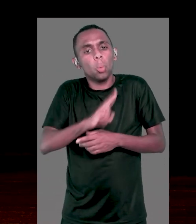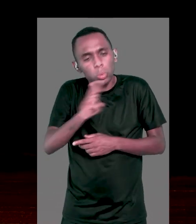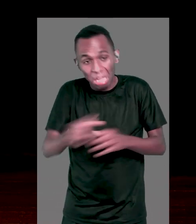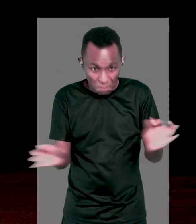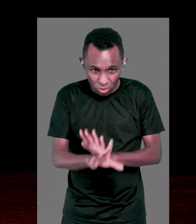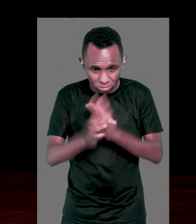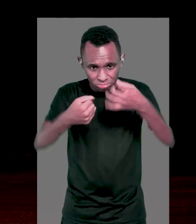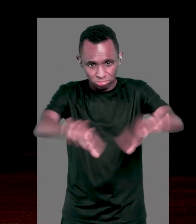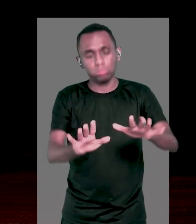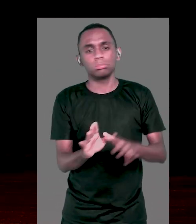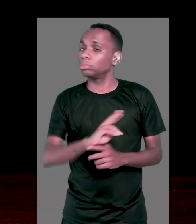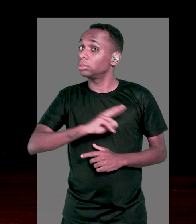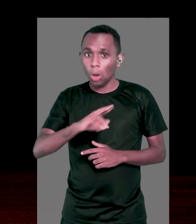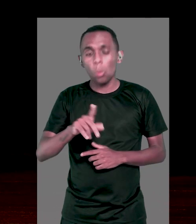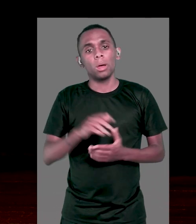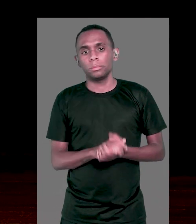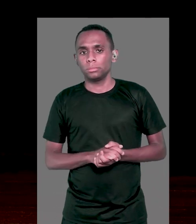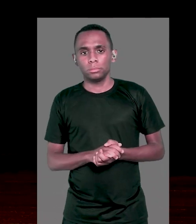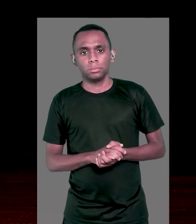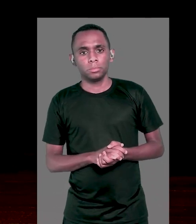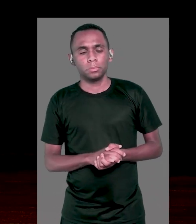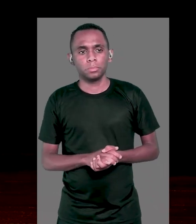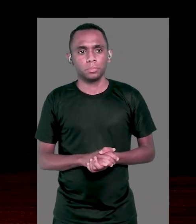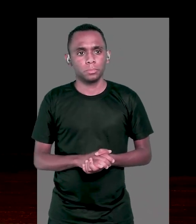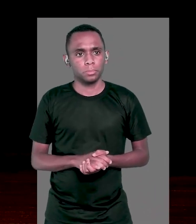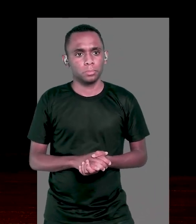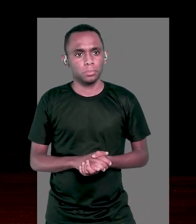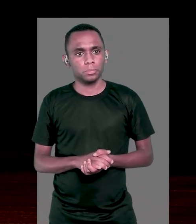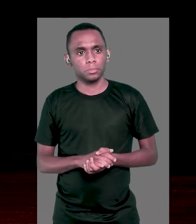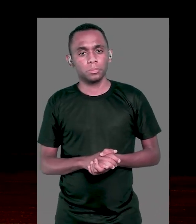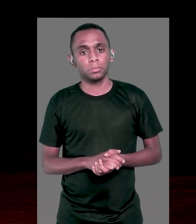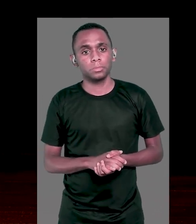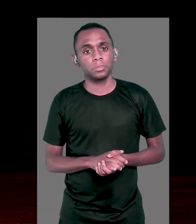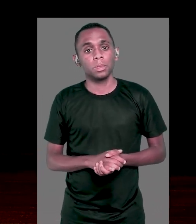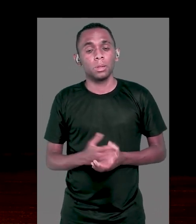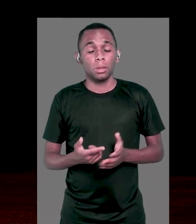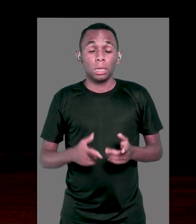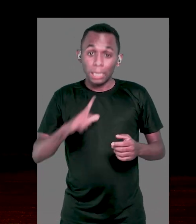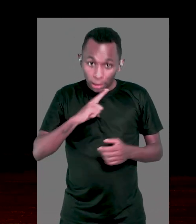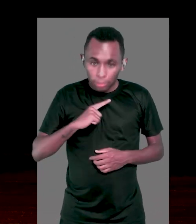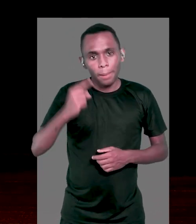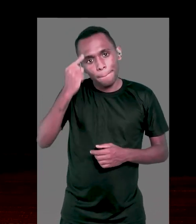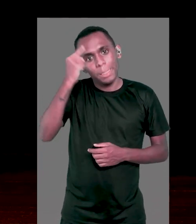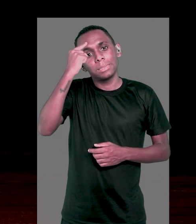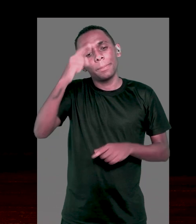obra de arte emite pensamentos são pensamentos sensoriais são pensamentos que eu com a linguagem tento